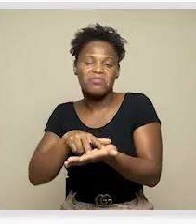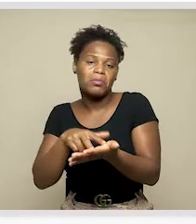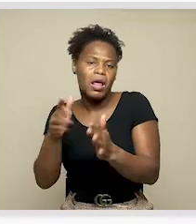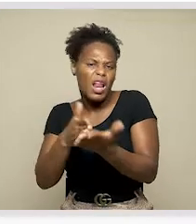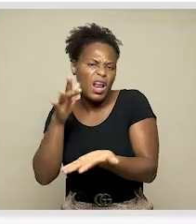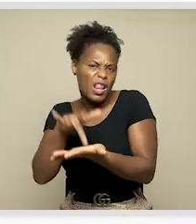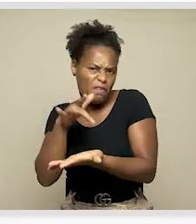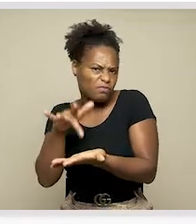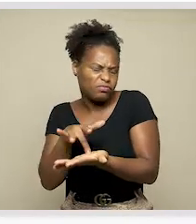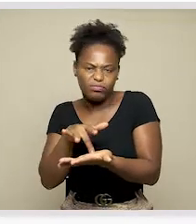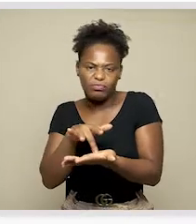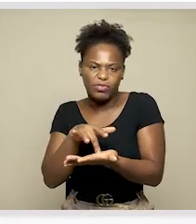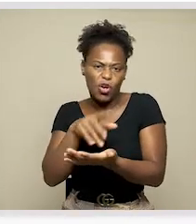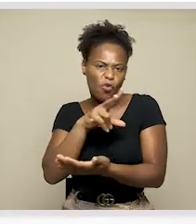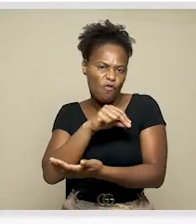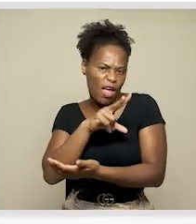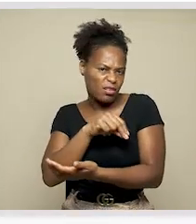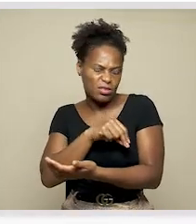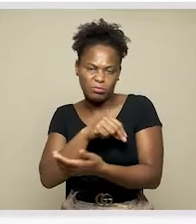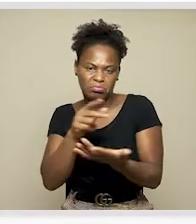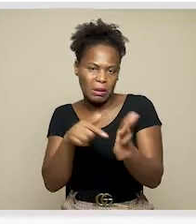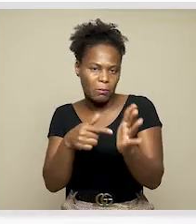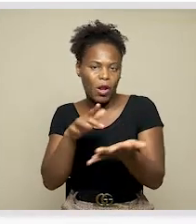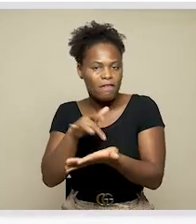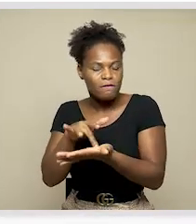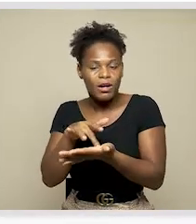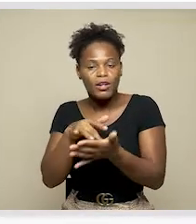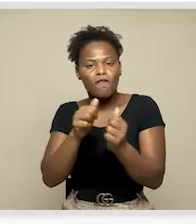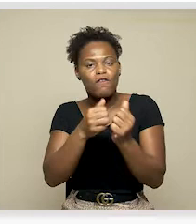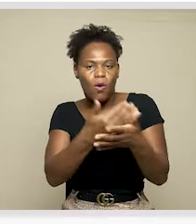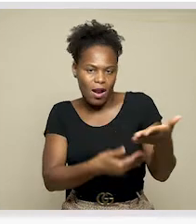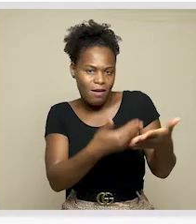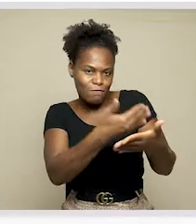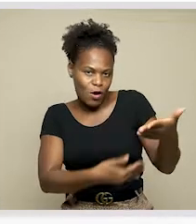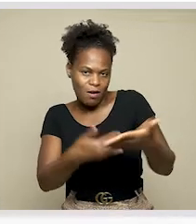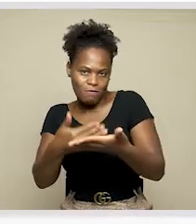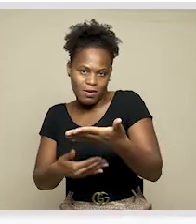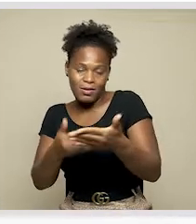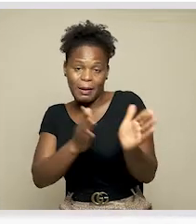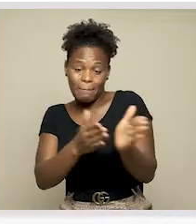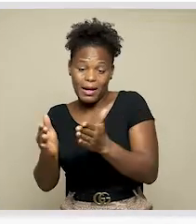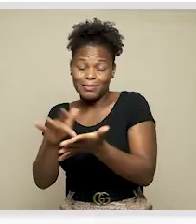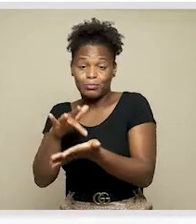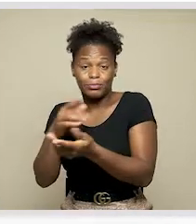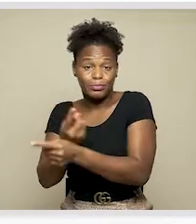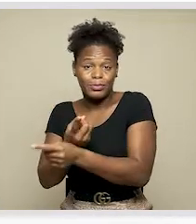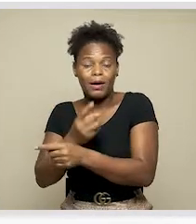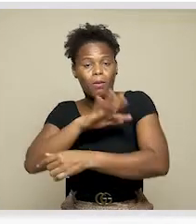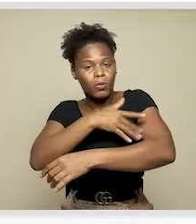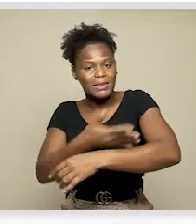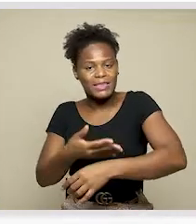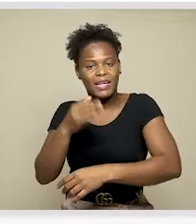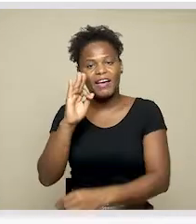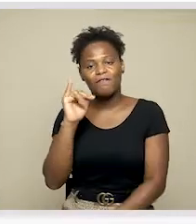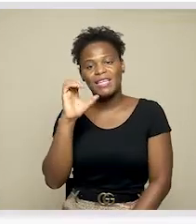em revista ou de novelas e romances em forma de folhetim. A componente literária, poesia, ficção